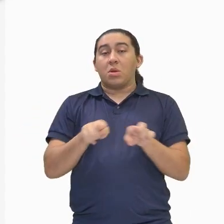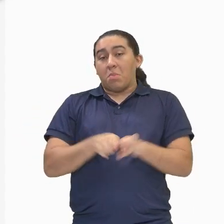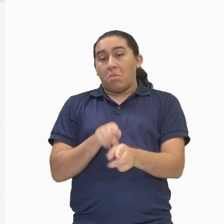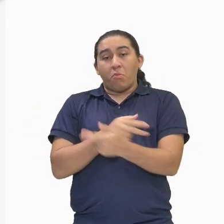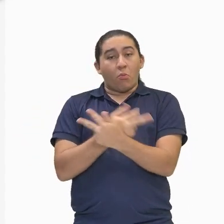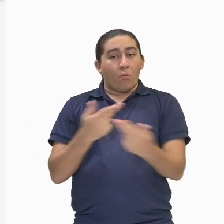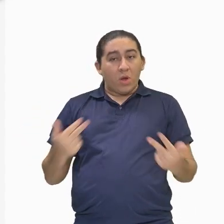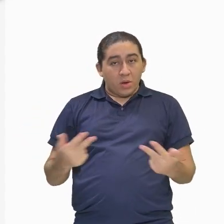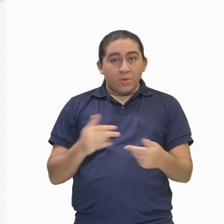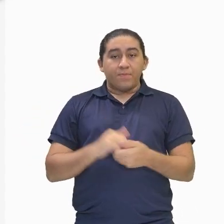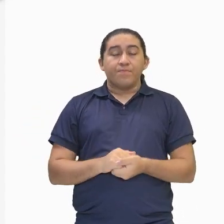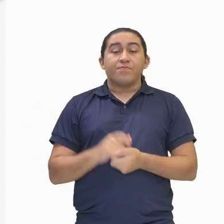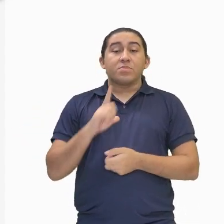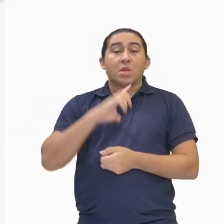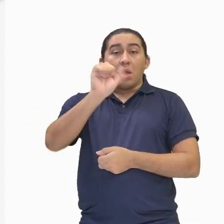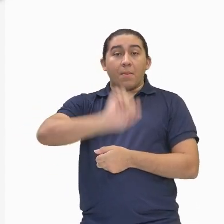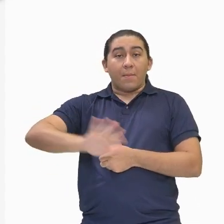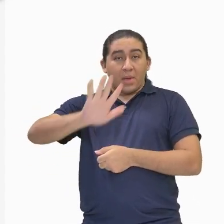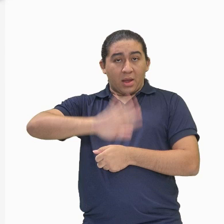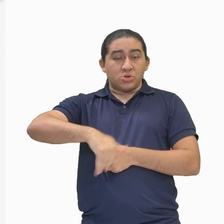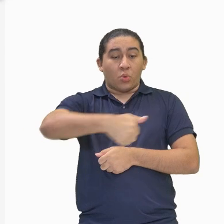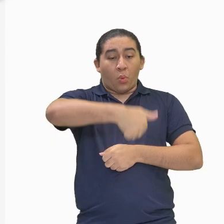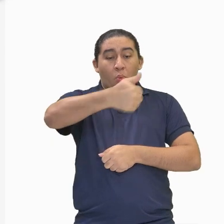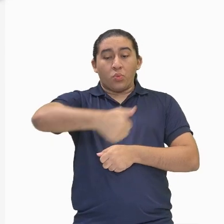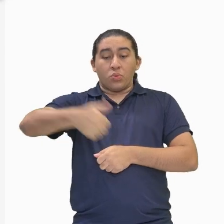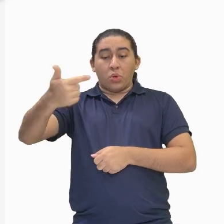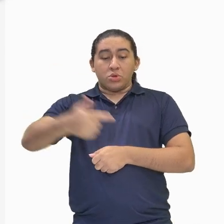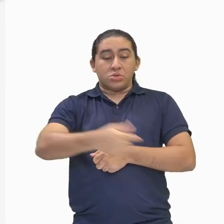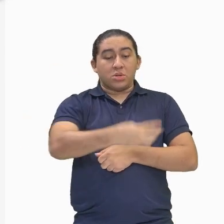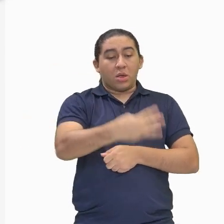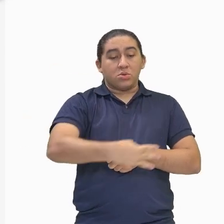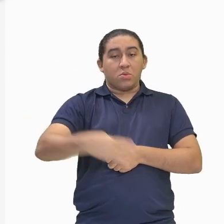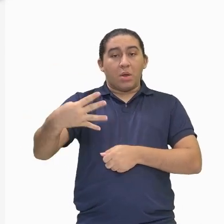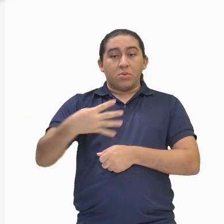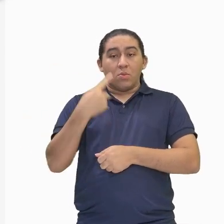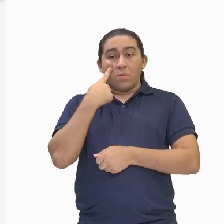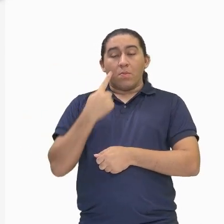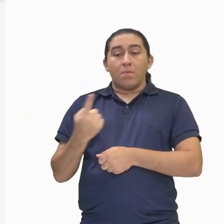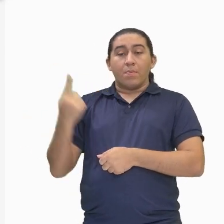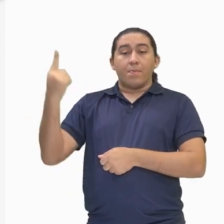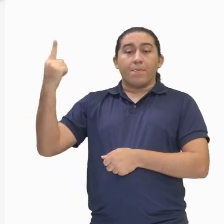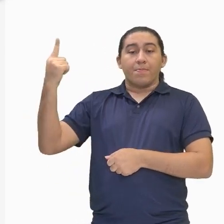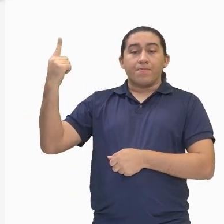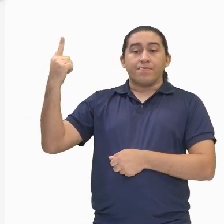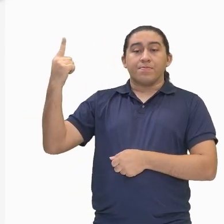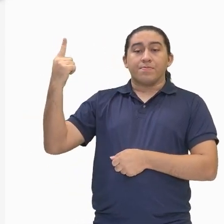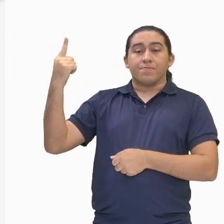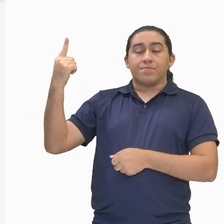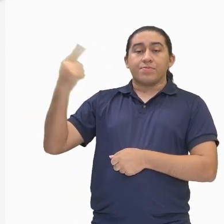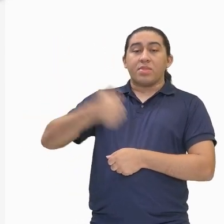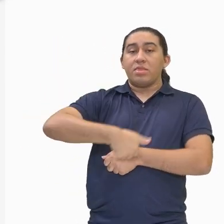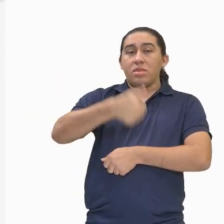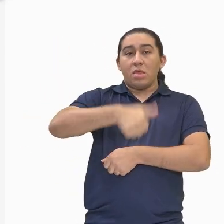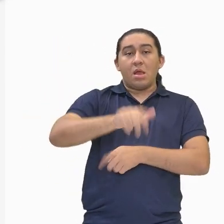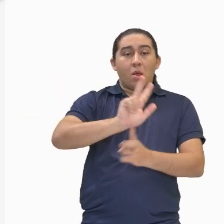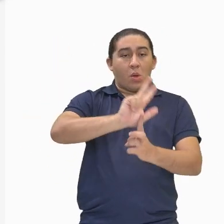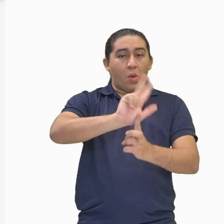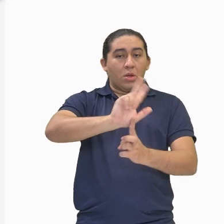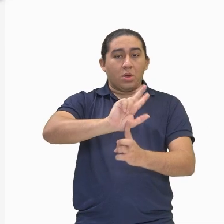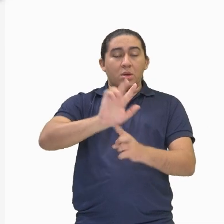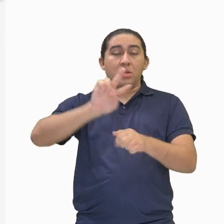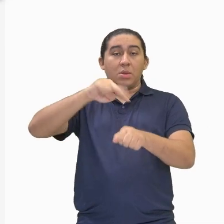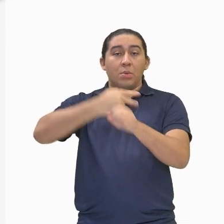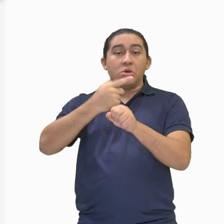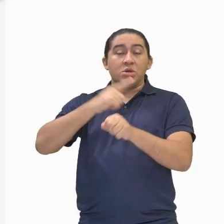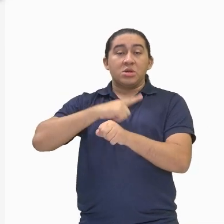imagem de 4 tipos de usinas. A eólica, ali com os cataventos, é a primeira aí. Depois a gente tem a solar,